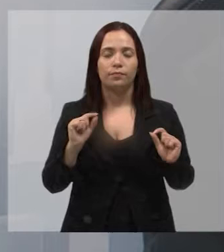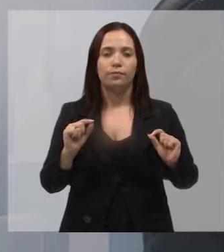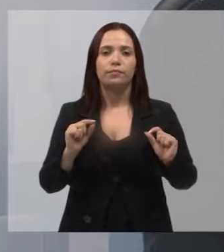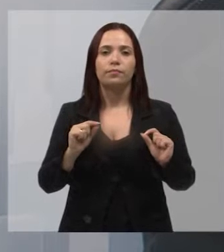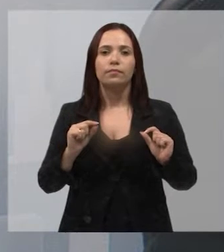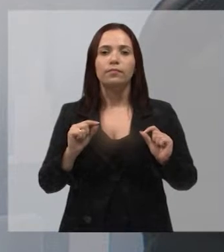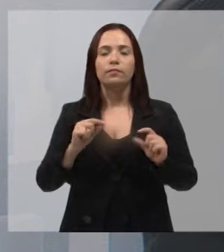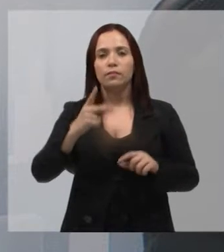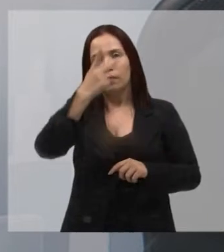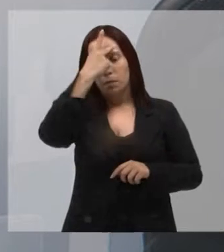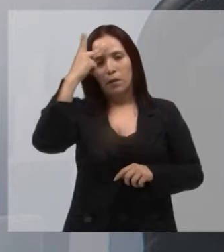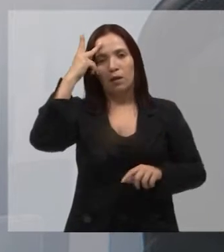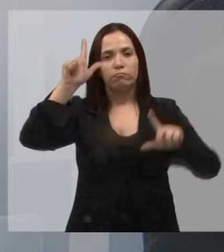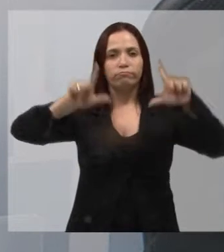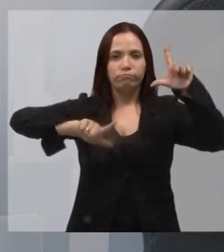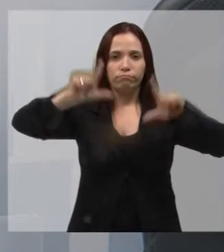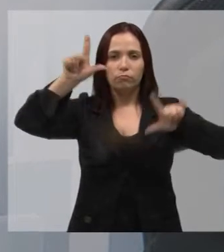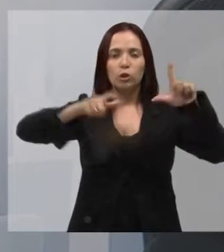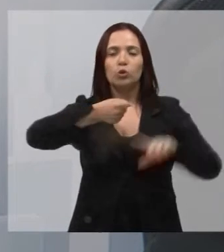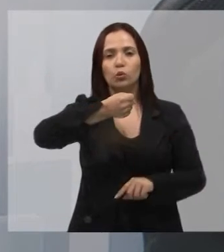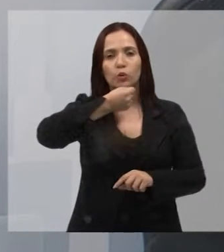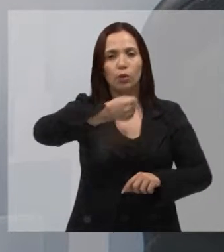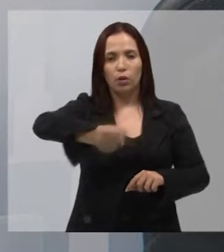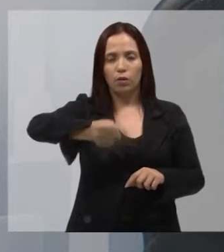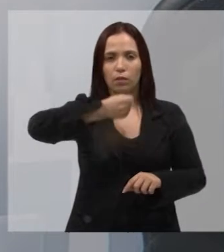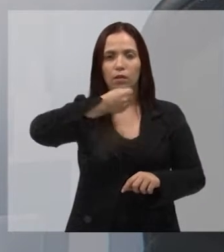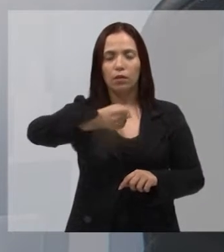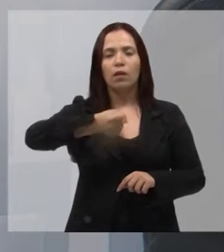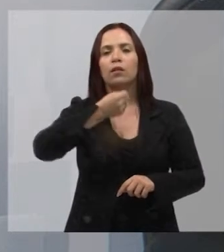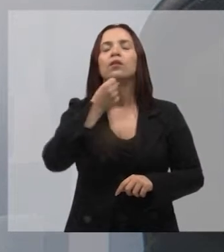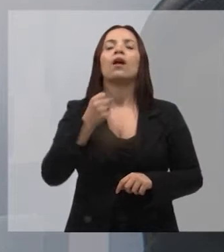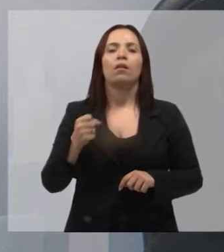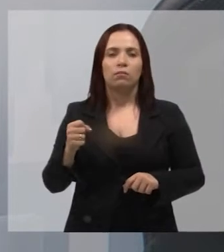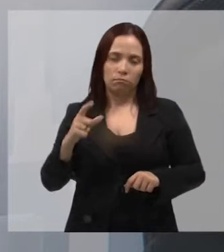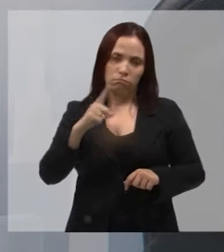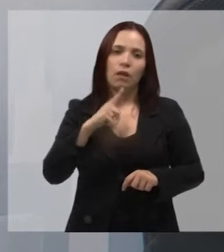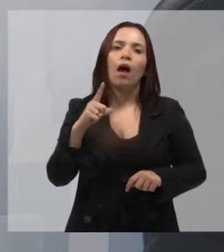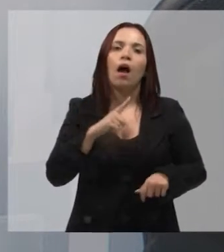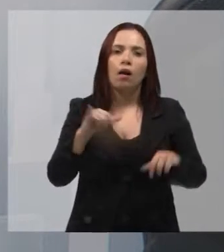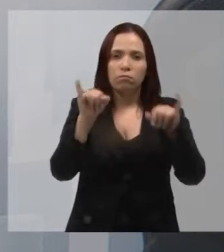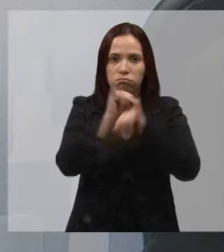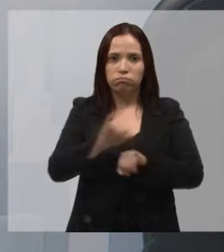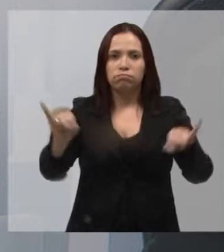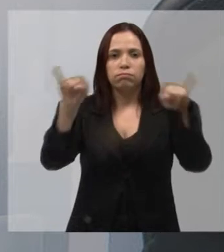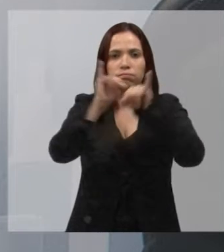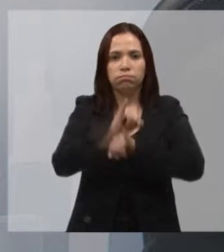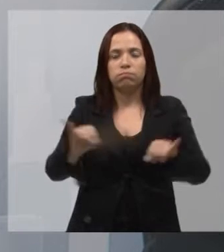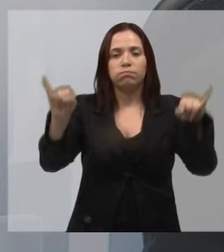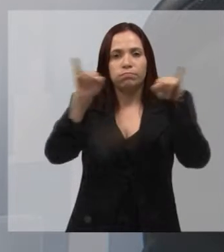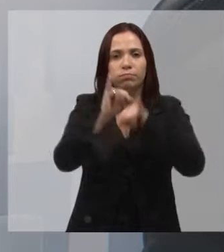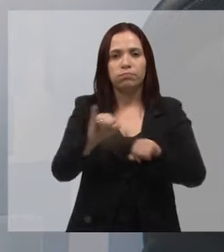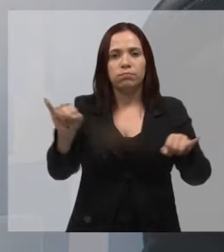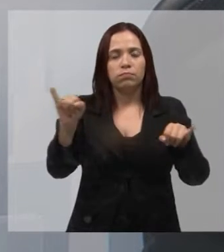companheiros da área de jornalismo nosso que, em determinados momentos, reverteram a pauta.